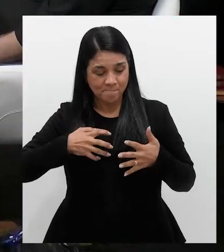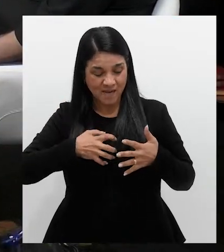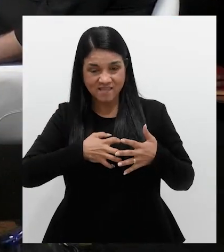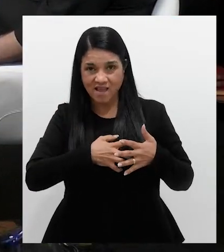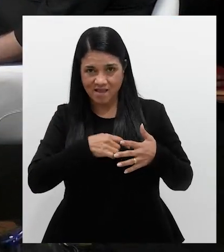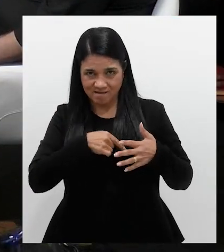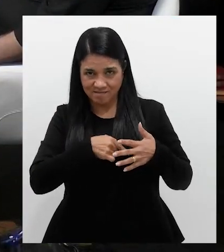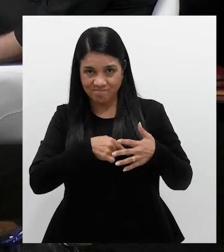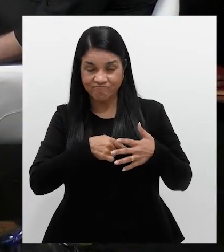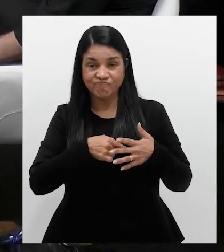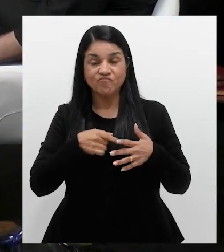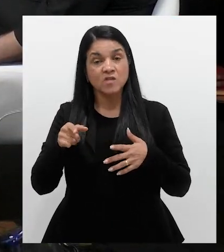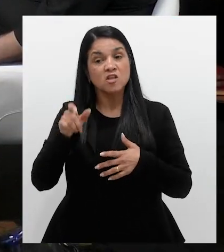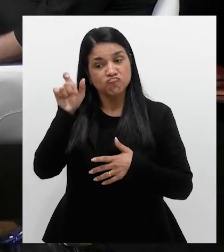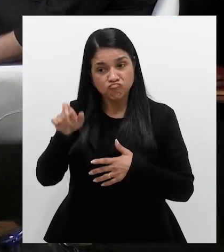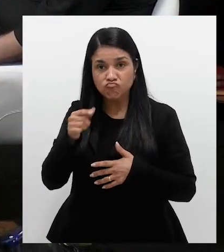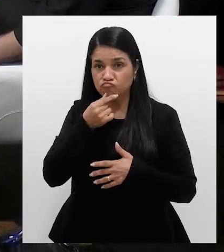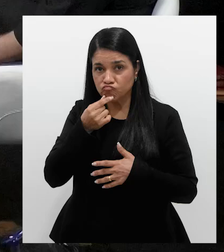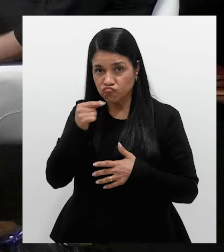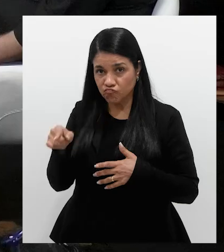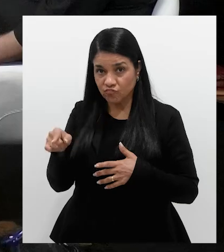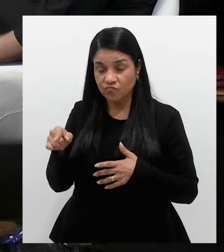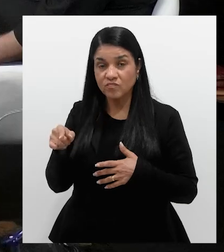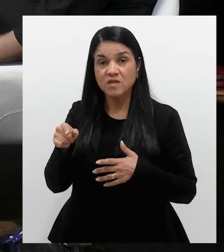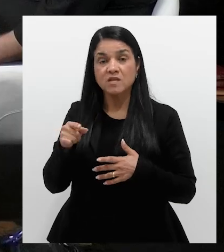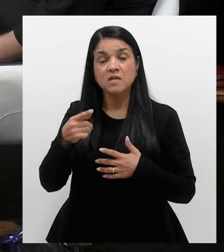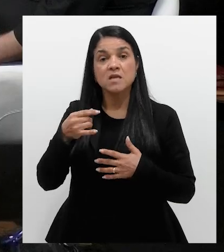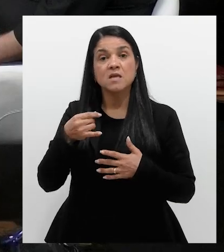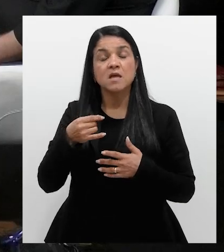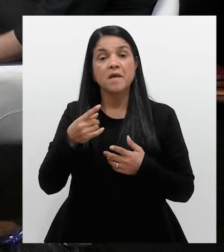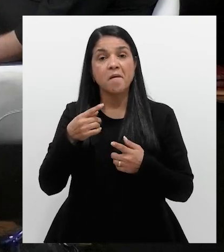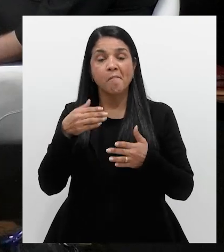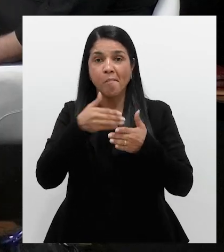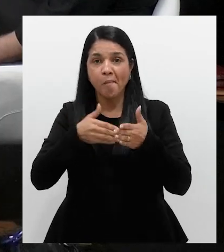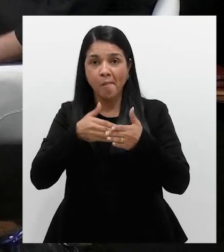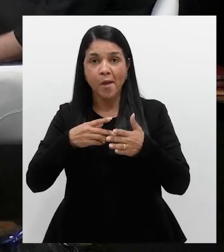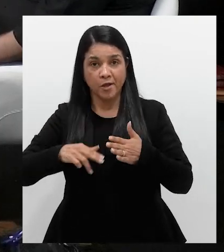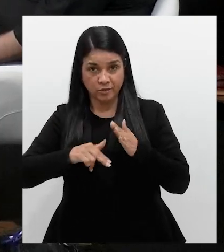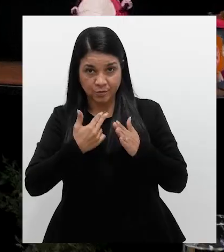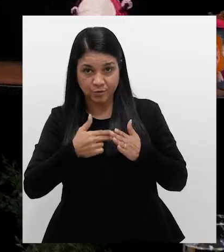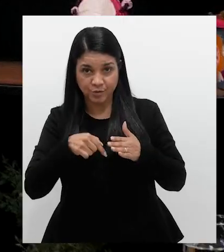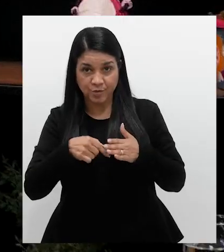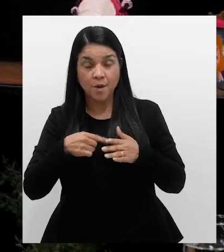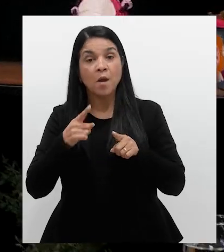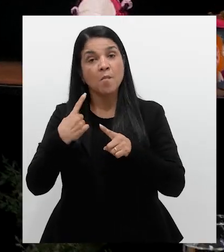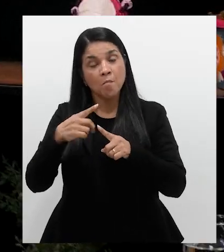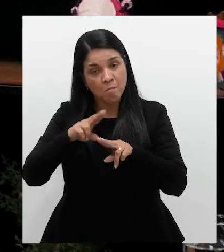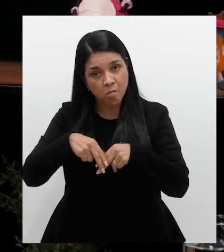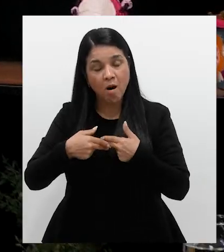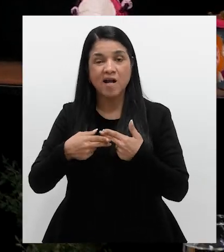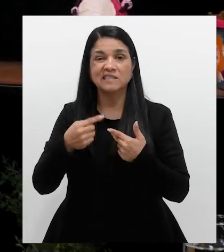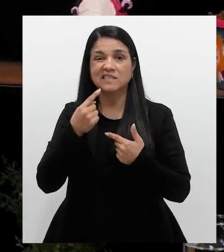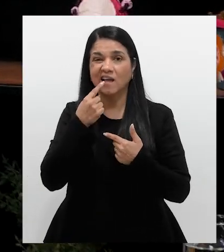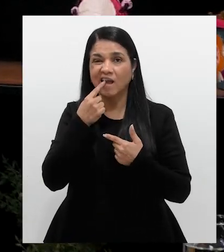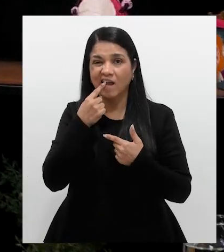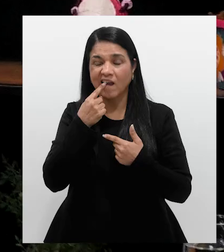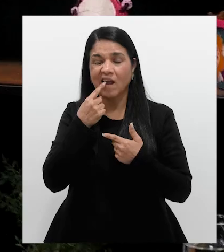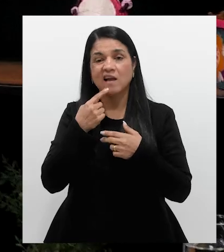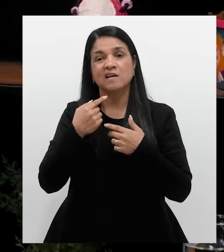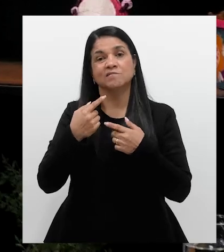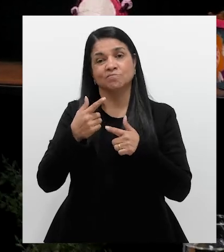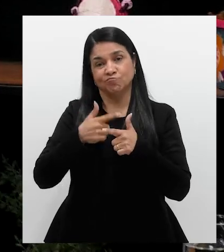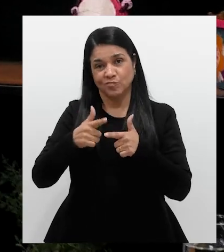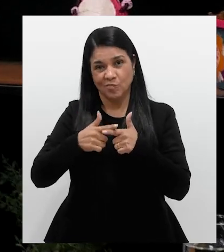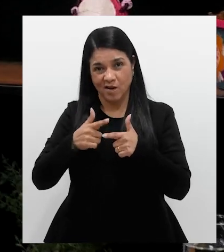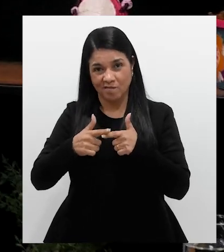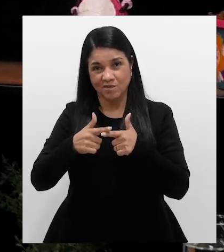o que impediu que ele fizesse a cirurgia foi um foco dentário, onde precisou, né, ser resolvido, ser removido,